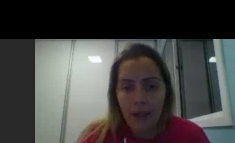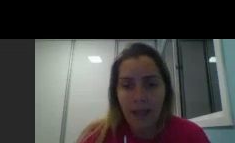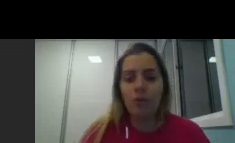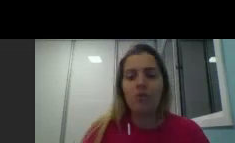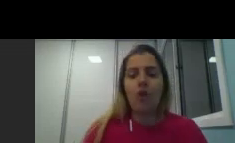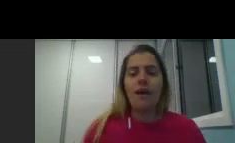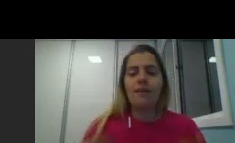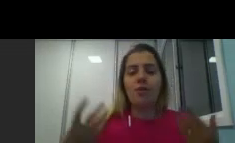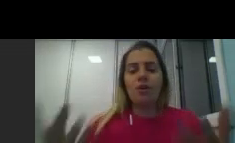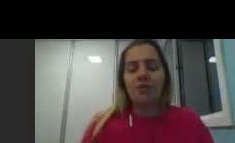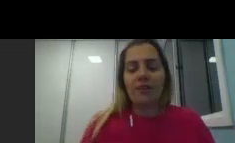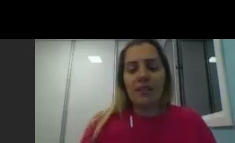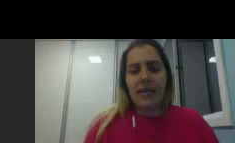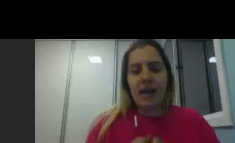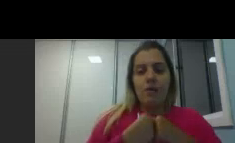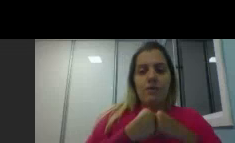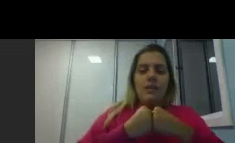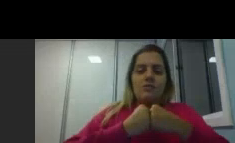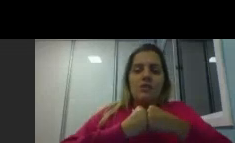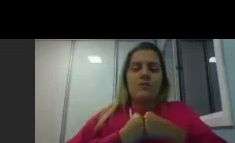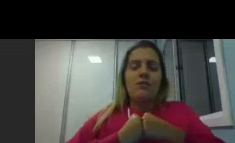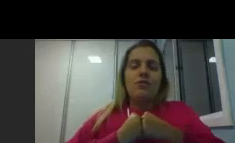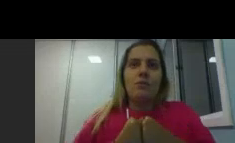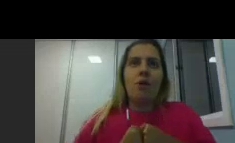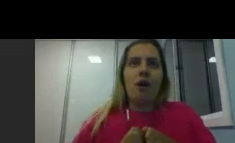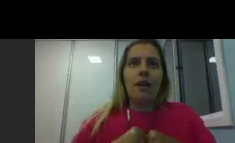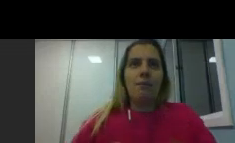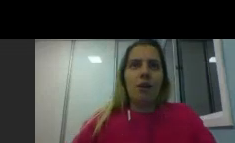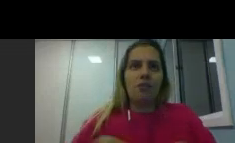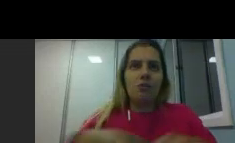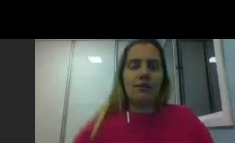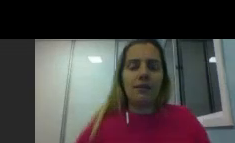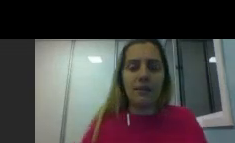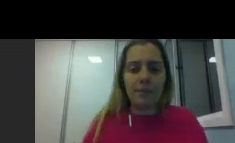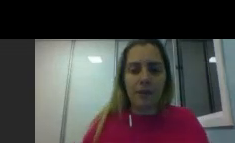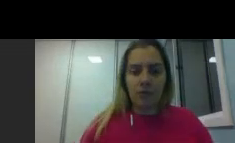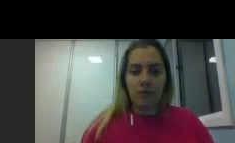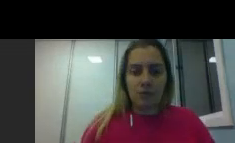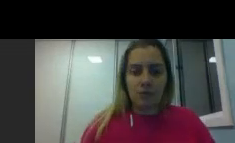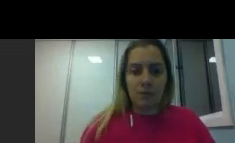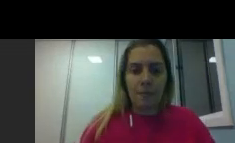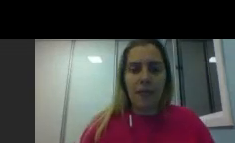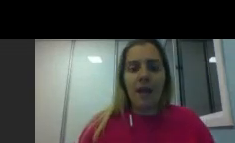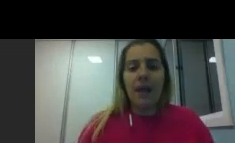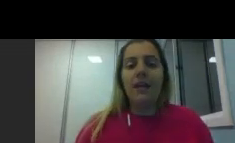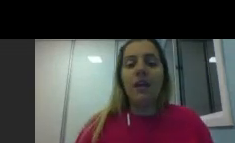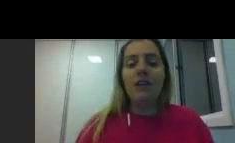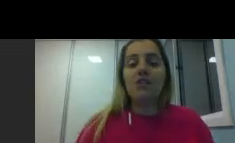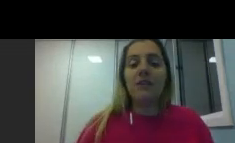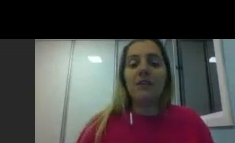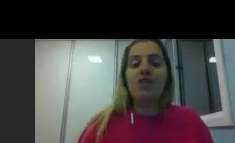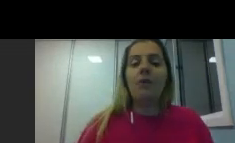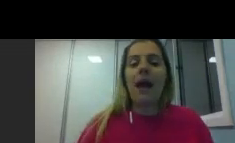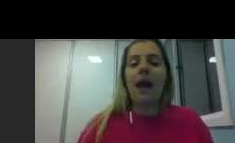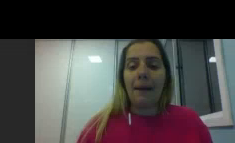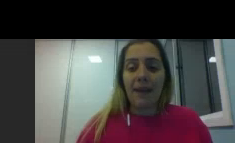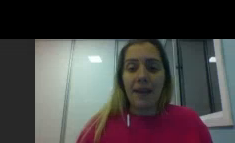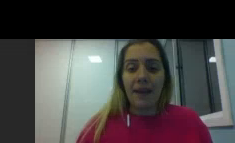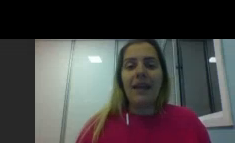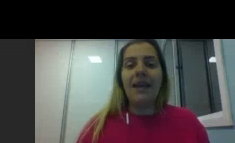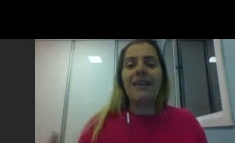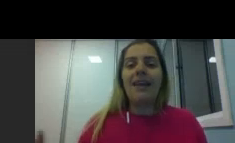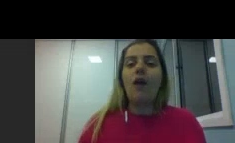O O, ele é o doador universal, ou seja, o indivíduo tipo O, ele pode doar sangue para todo mundo. E o indivíduo